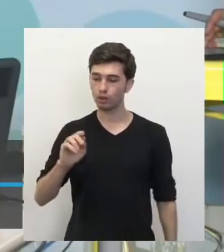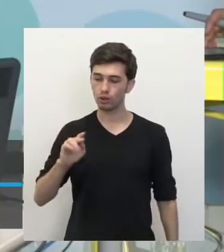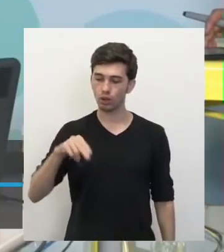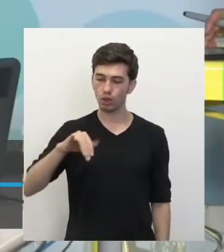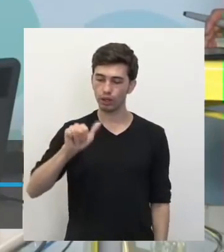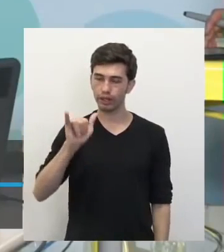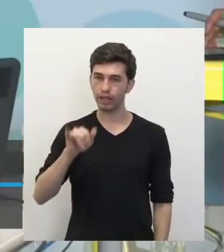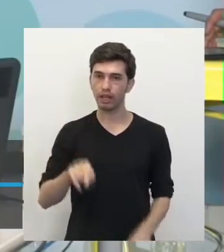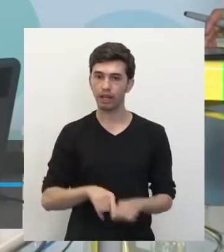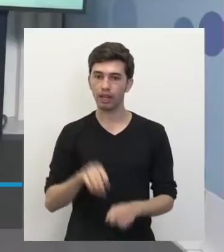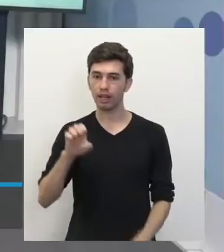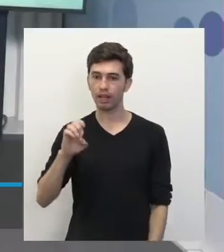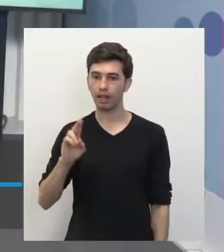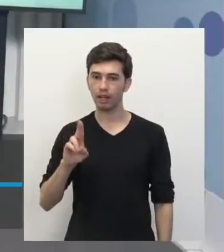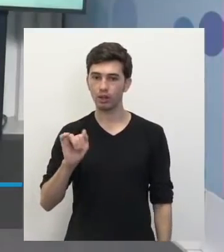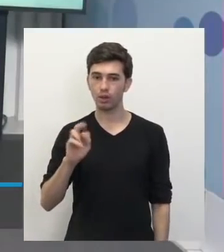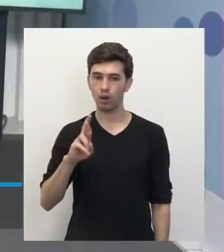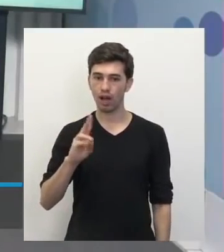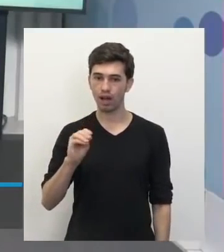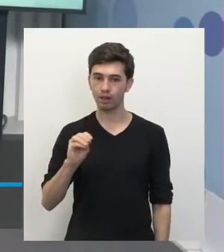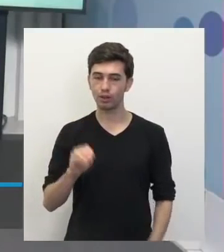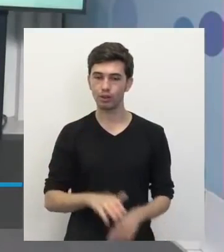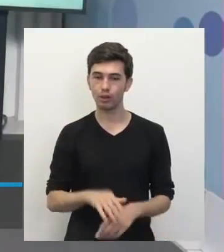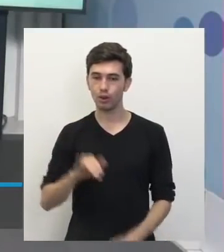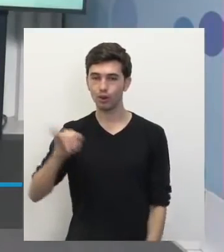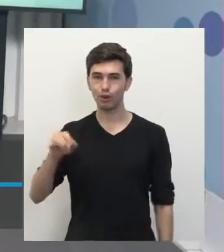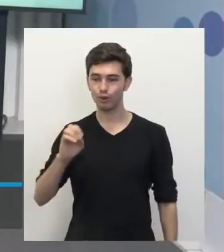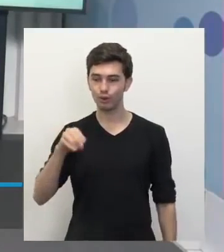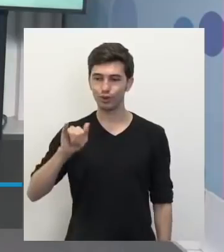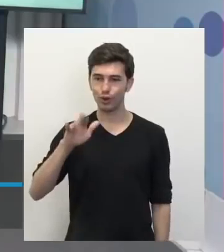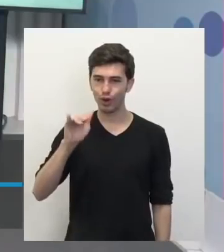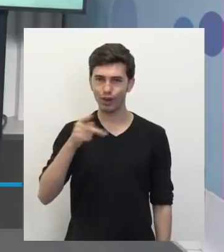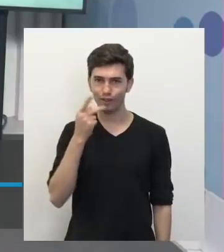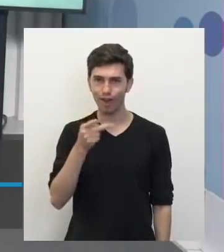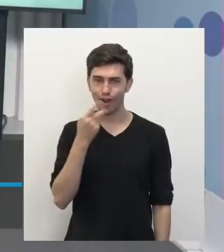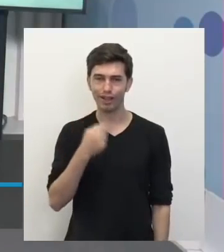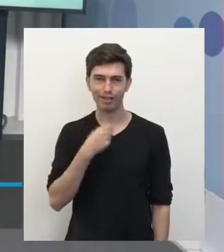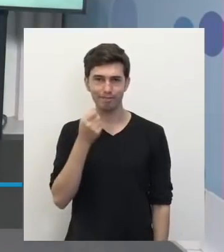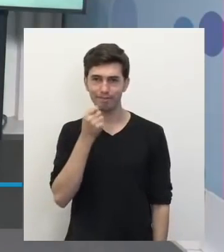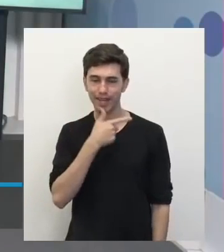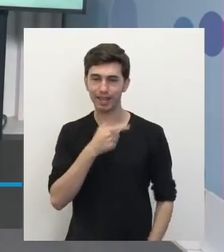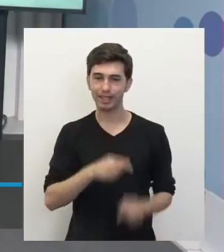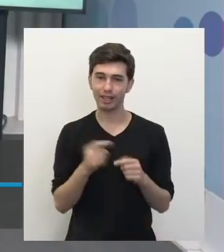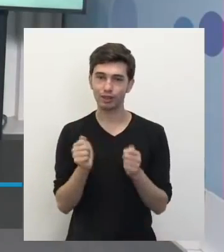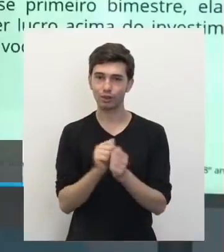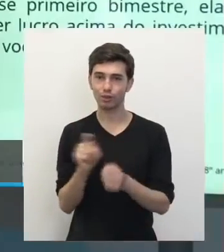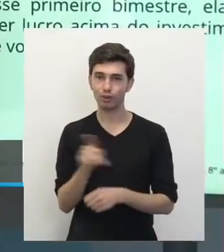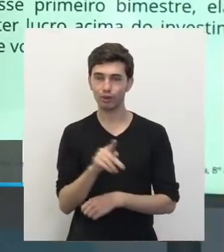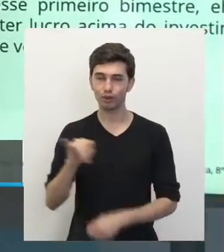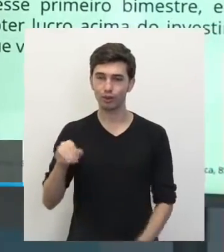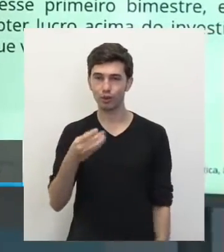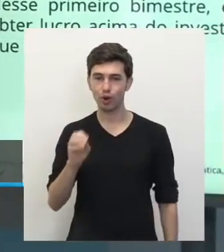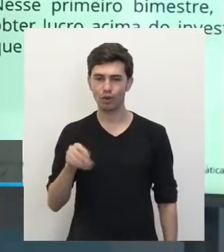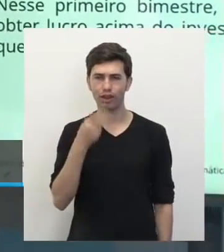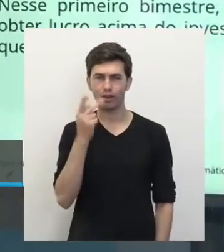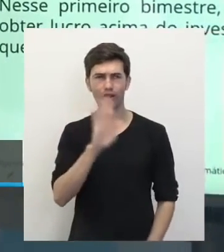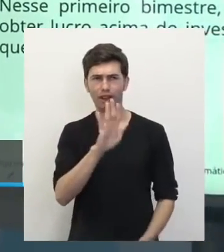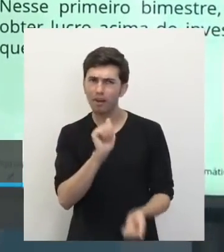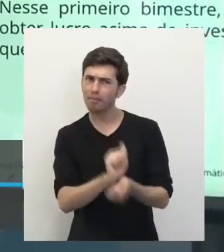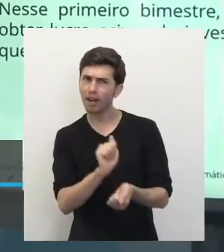Uma multiplicação, né? Então não existe a necessidade de aparecer esse pontinho aí indicando a